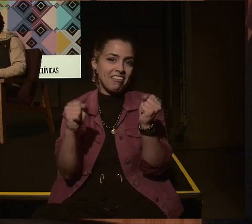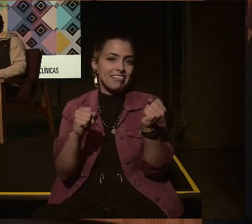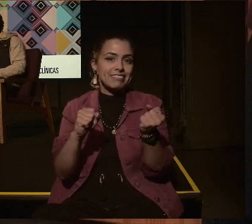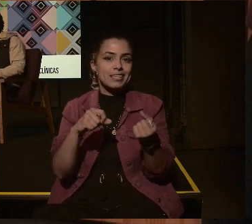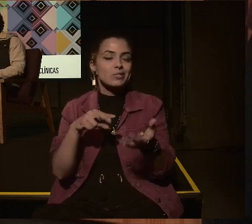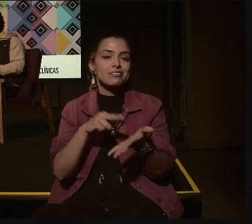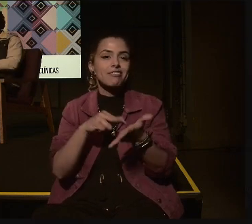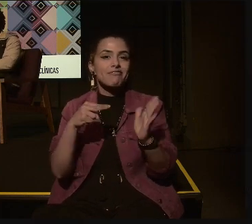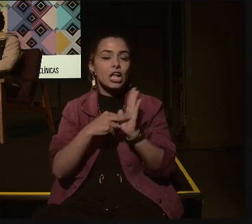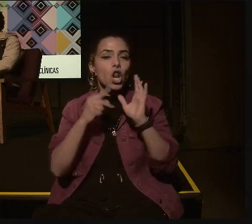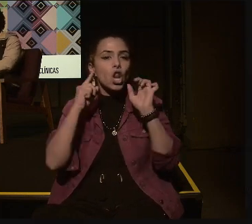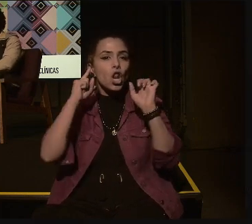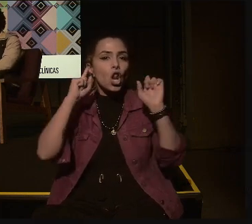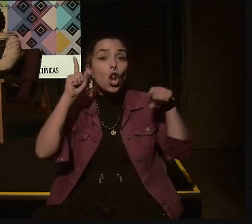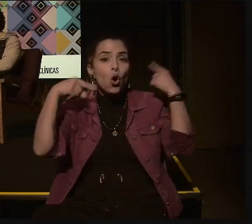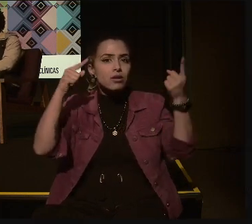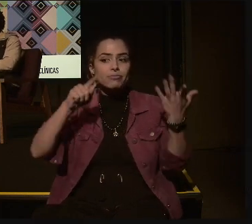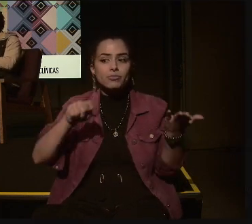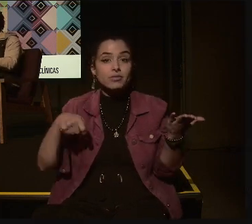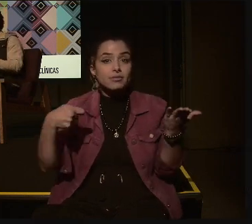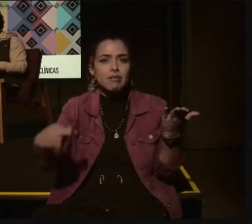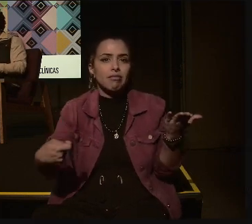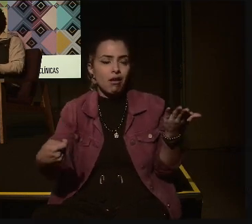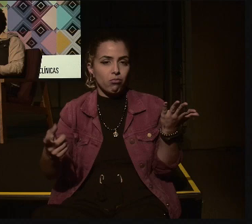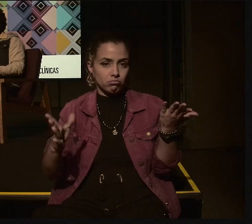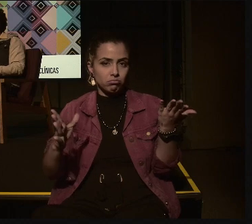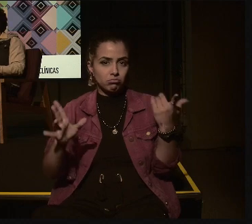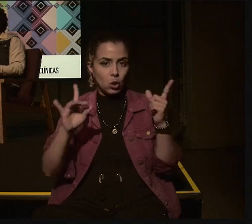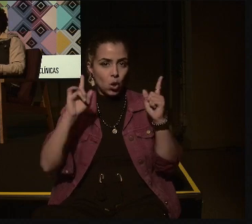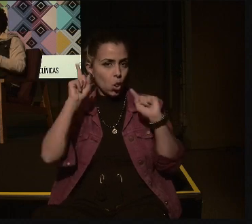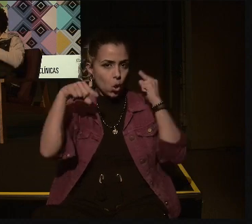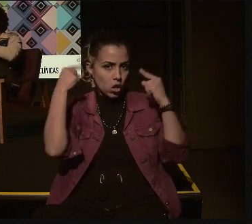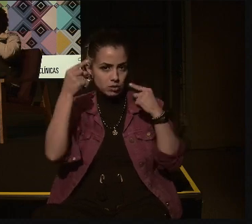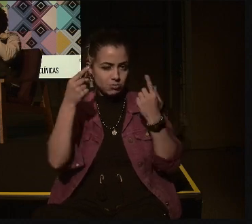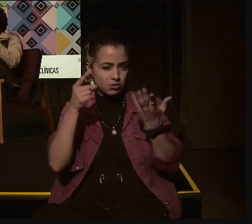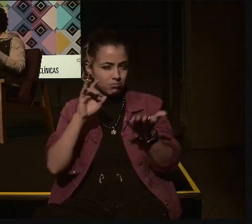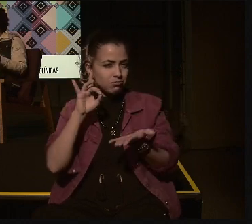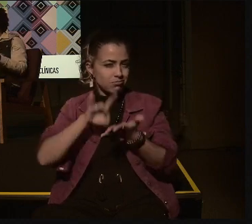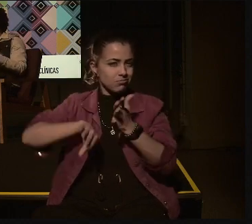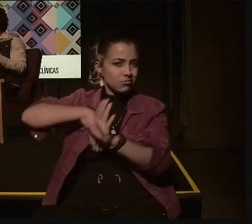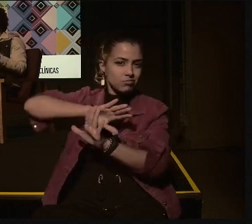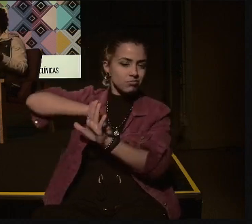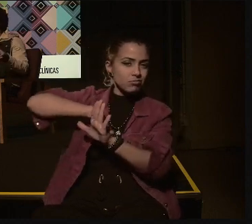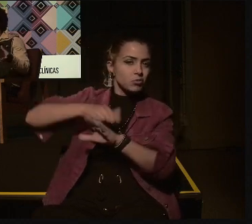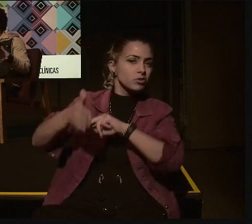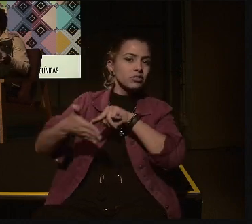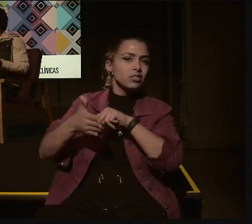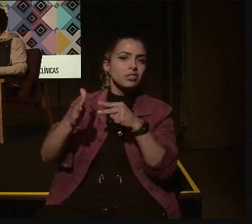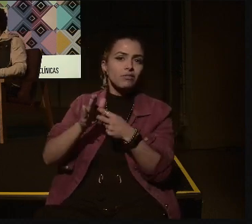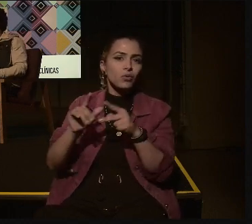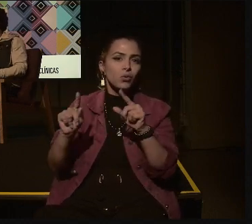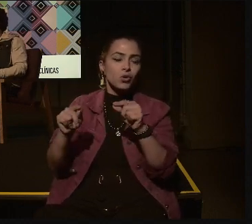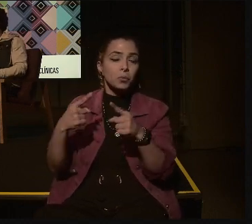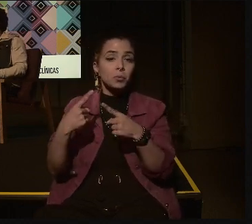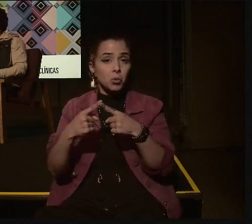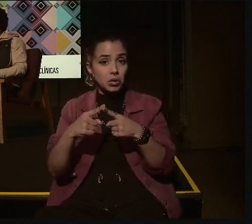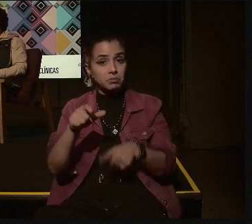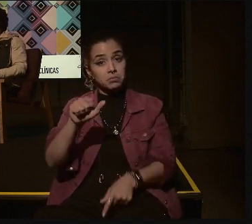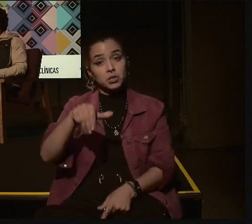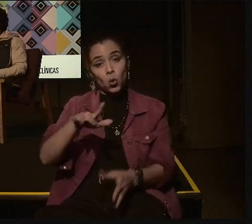de perguntar isso, apesar da complexidade, é para a gente pensar esse contexto de saúde mental que a gente